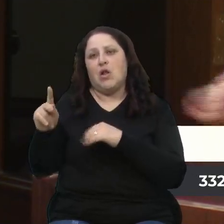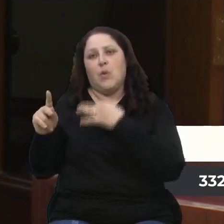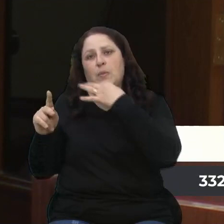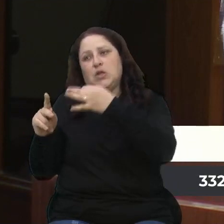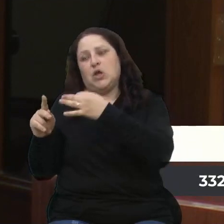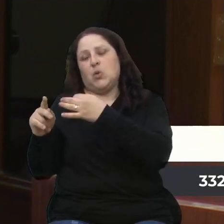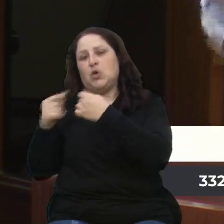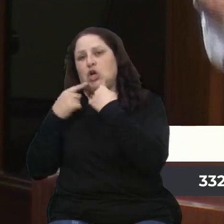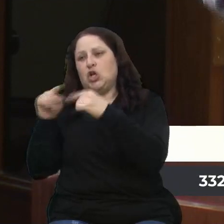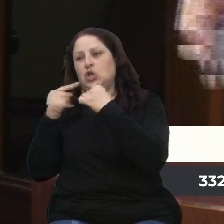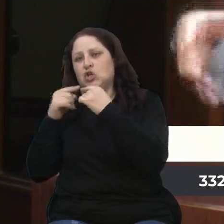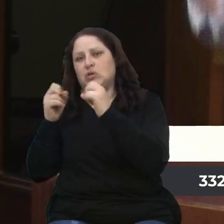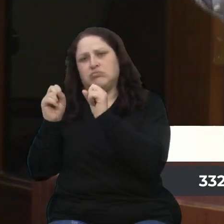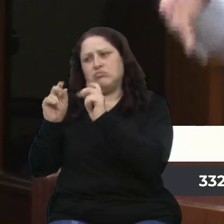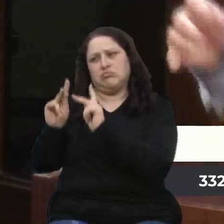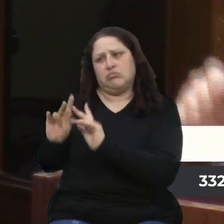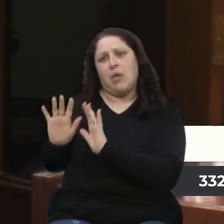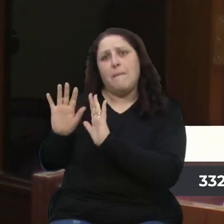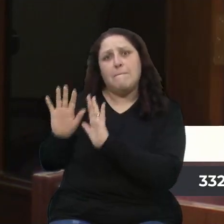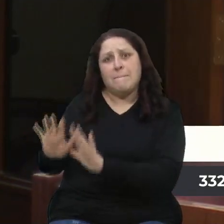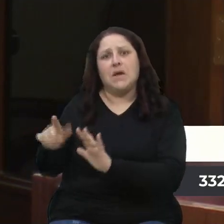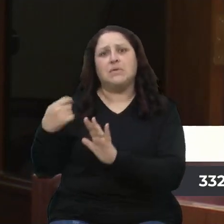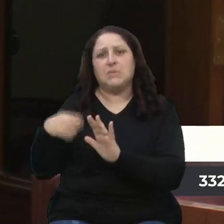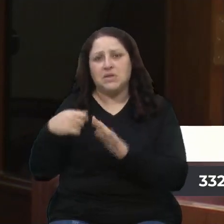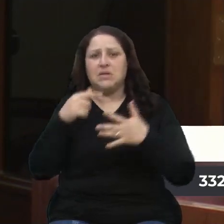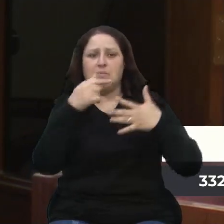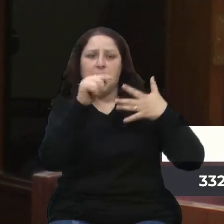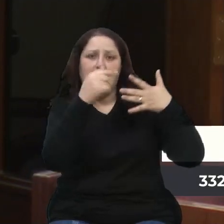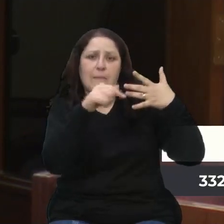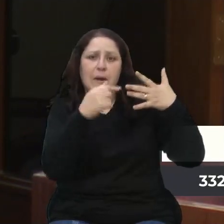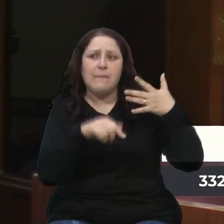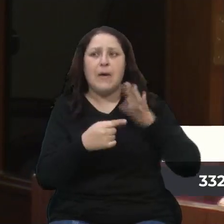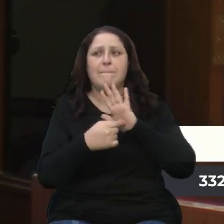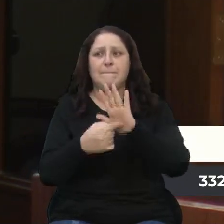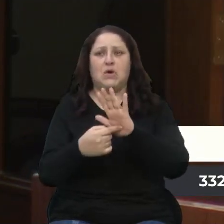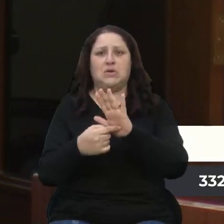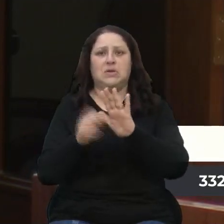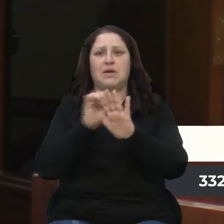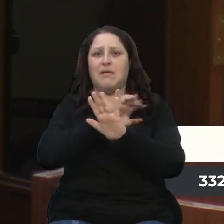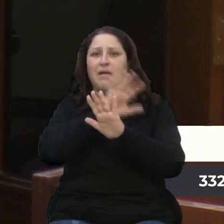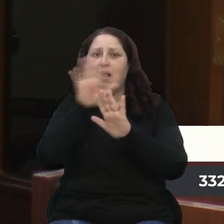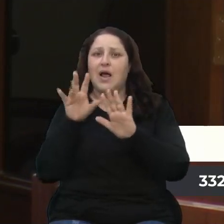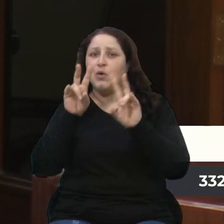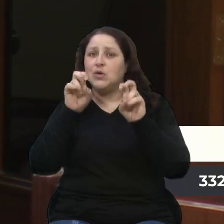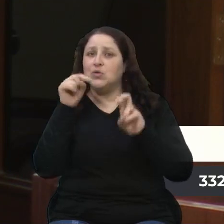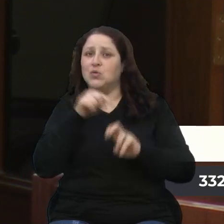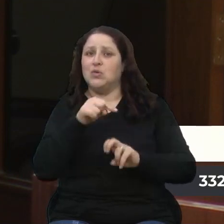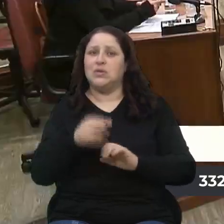certo, mas há de se ter os elementos para conseguir pontuar essa questão. Isso é uma parte, vereador Rafael Bueno.